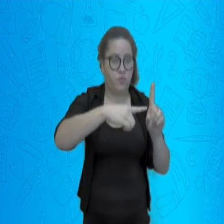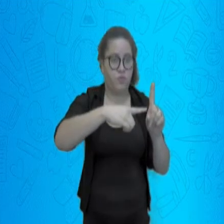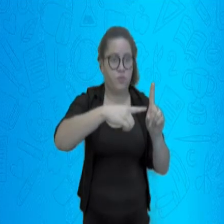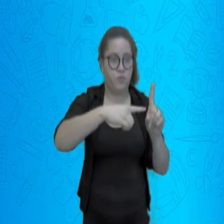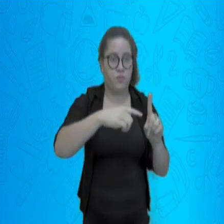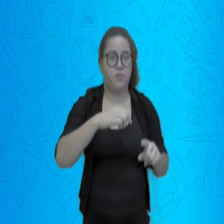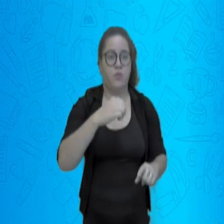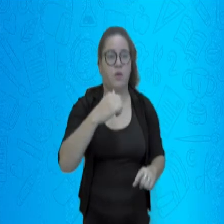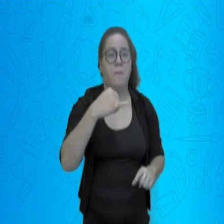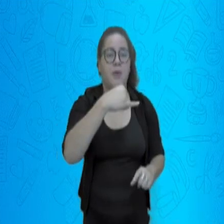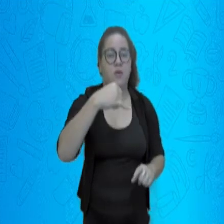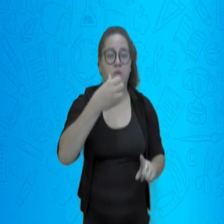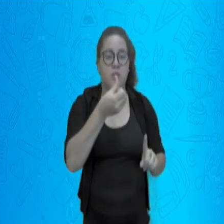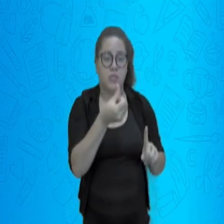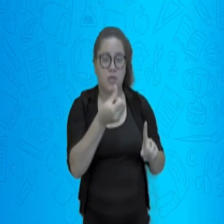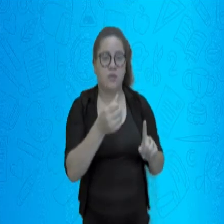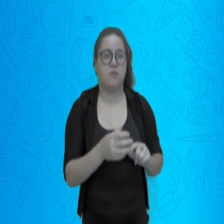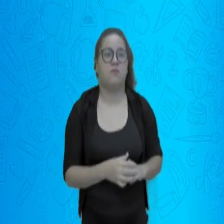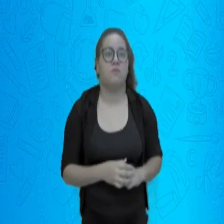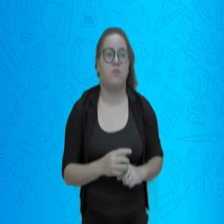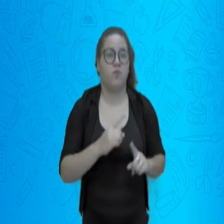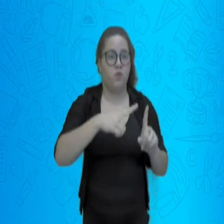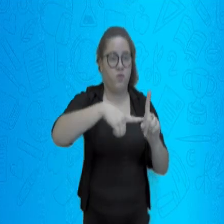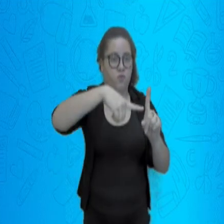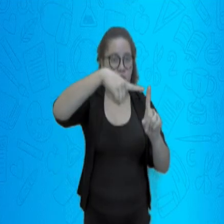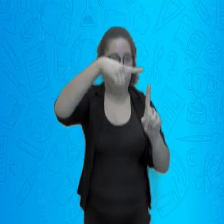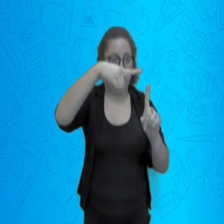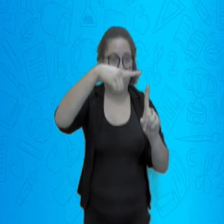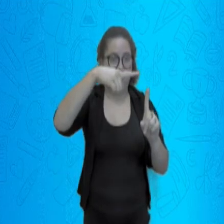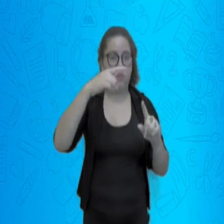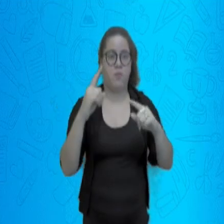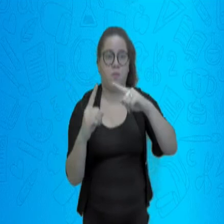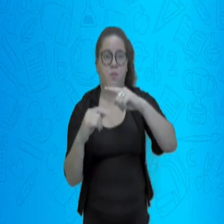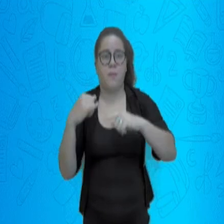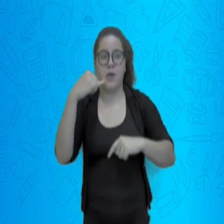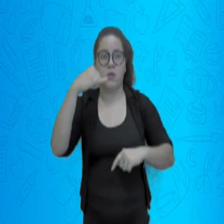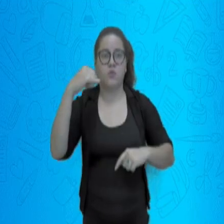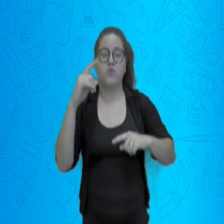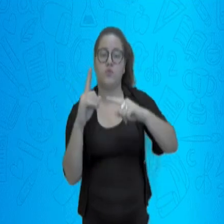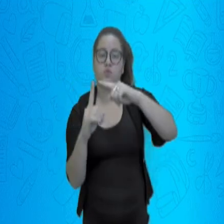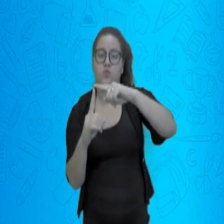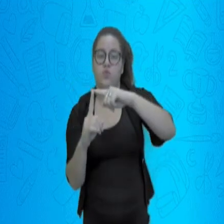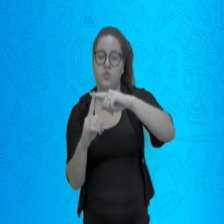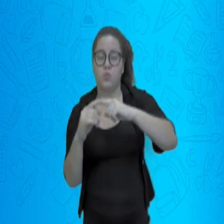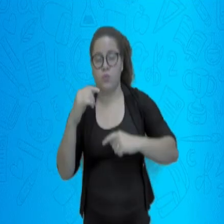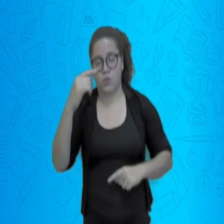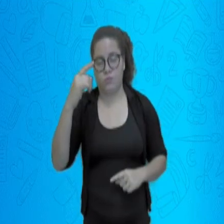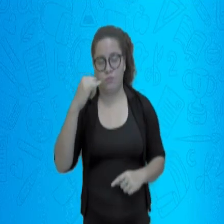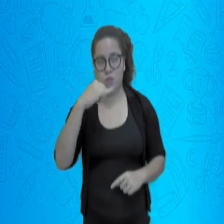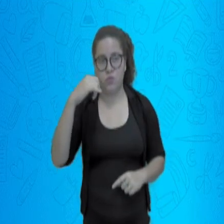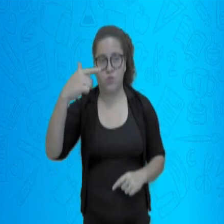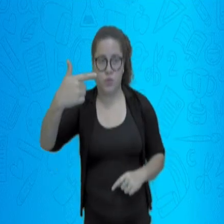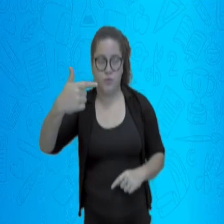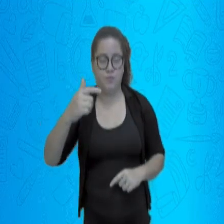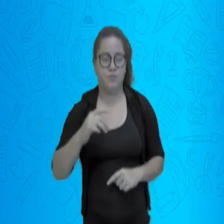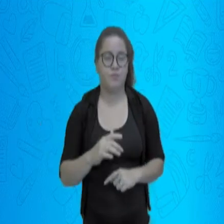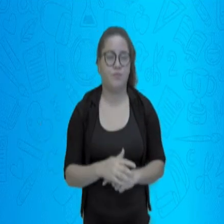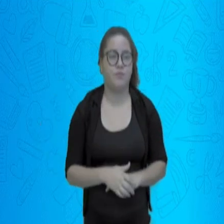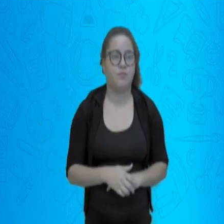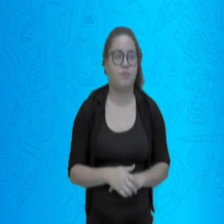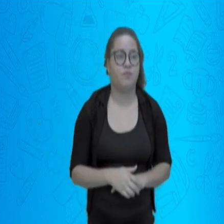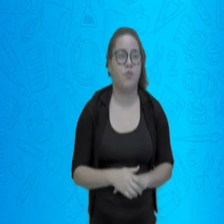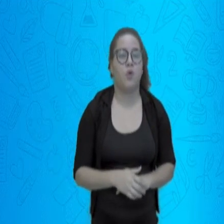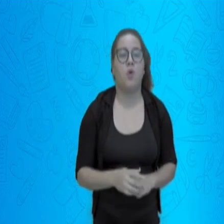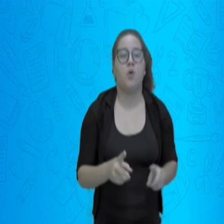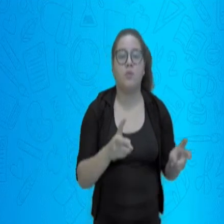dia -6 e a temperatura máxima -2. Então, utilizando esses dados aqui, nós